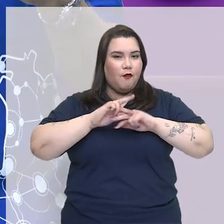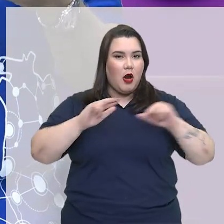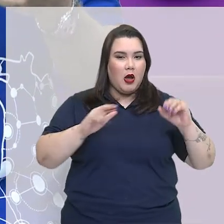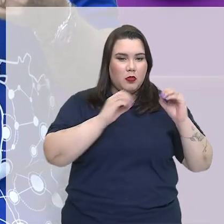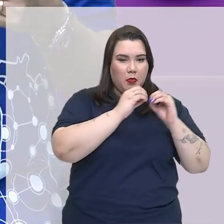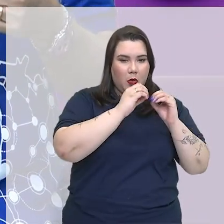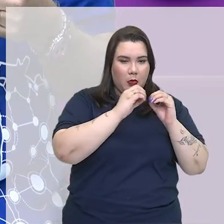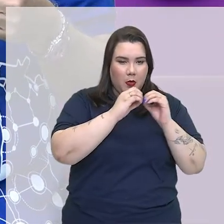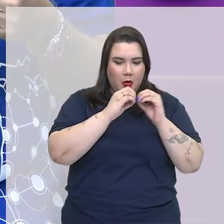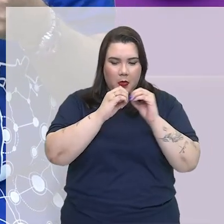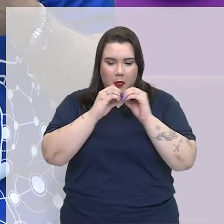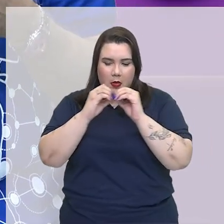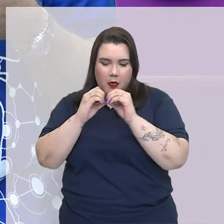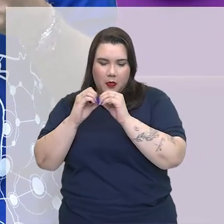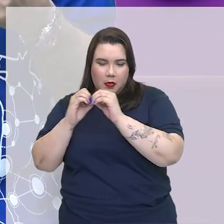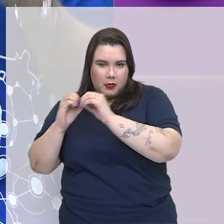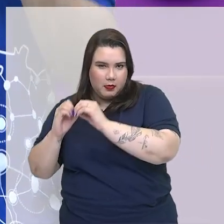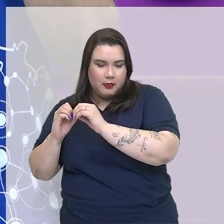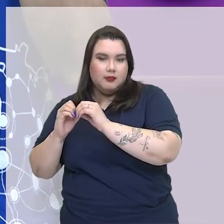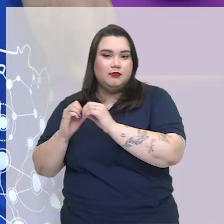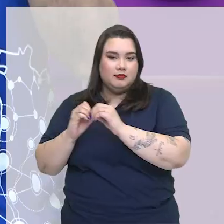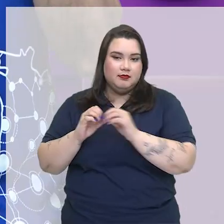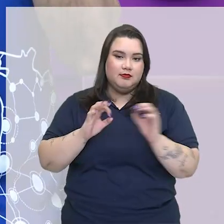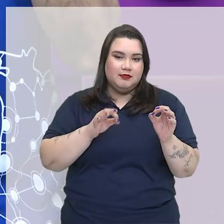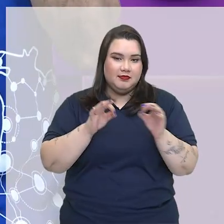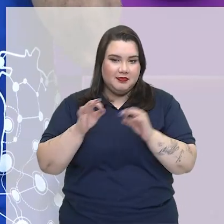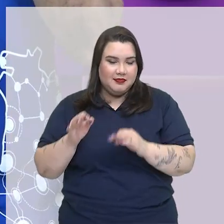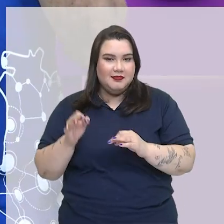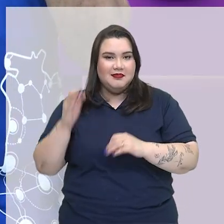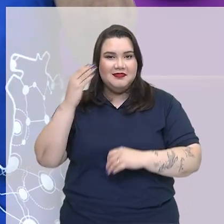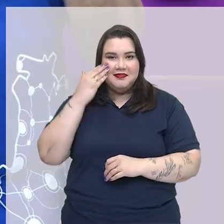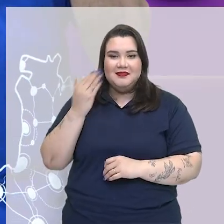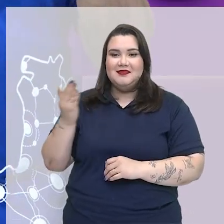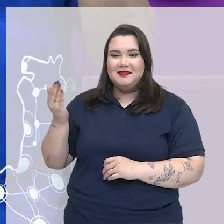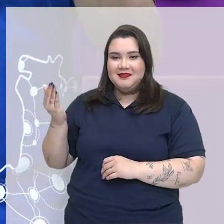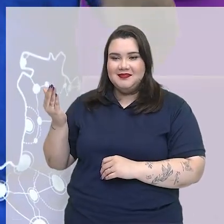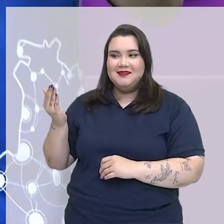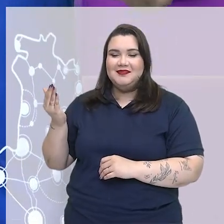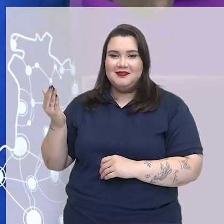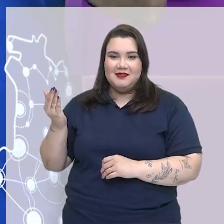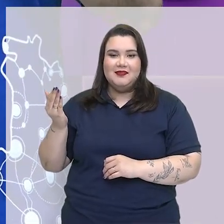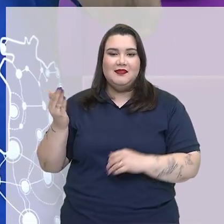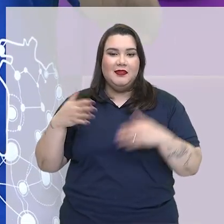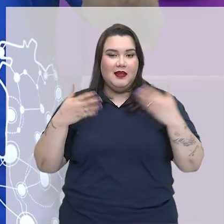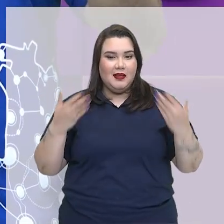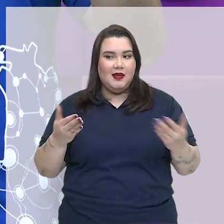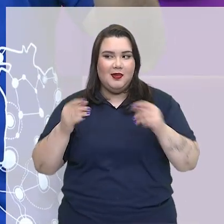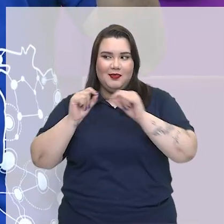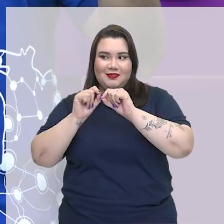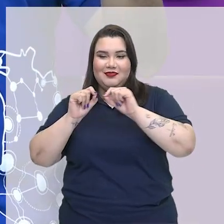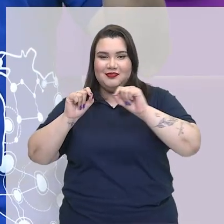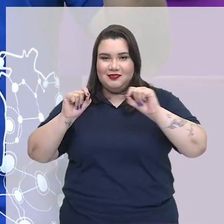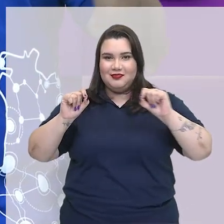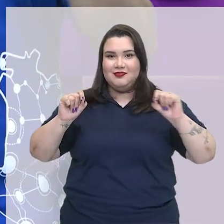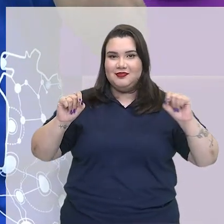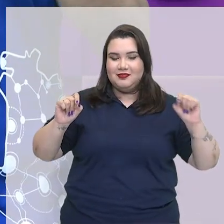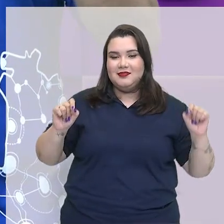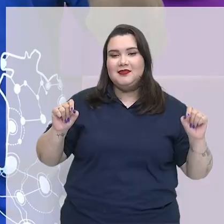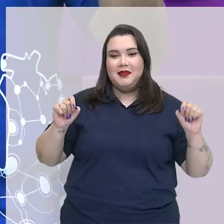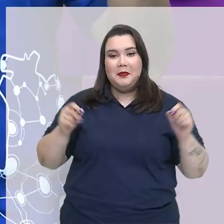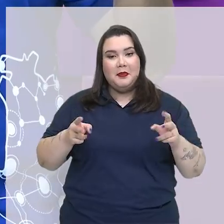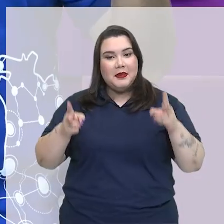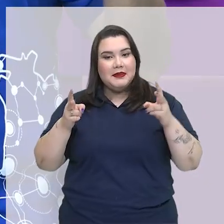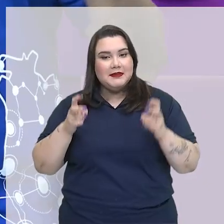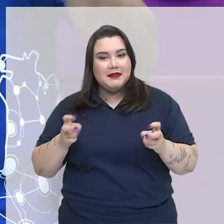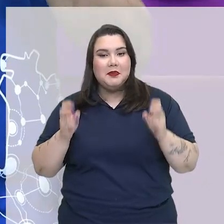infinito de pontos, certo? Que eles estão um coladinho no outro, mas na hora o que nós